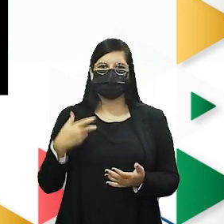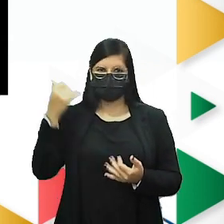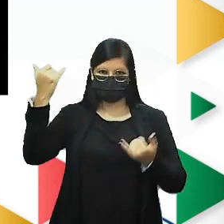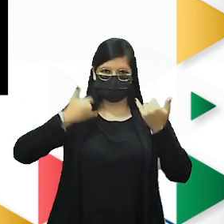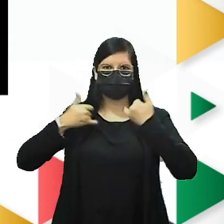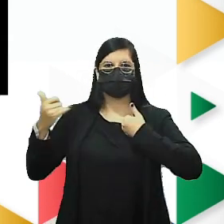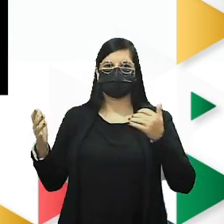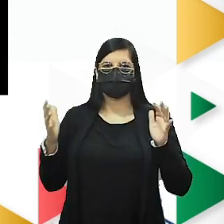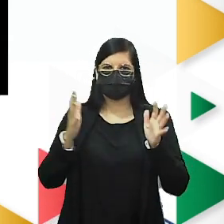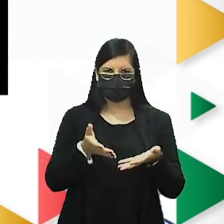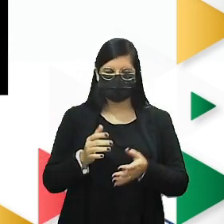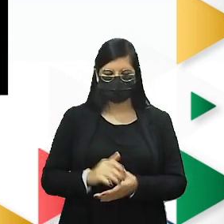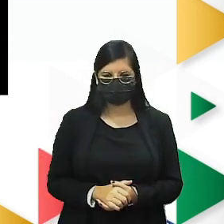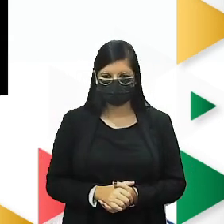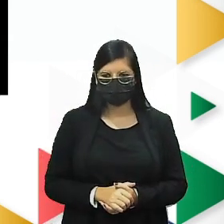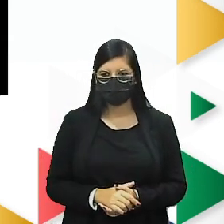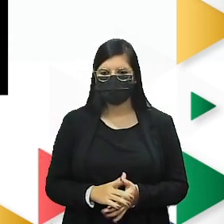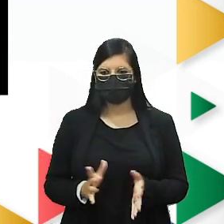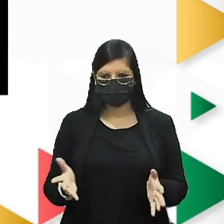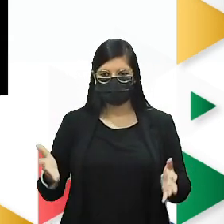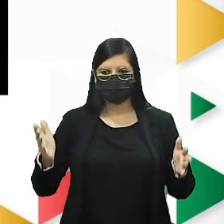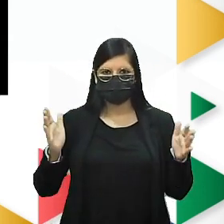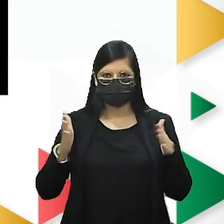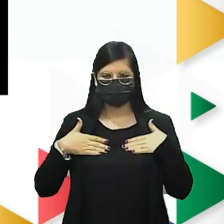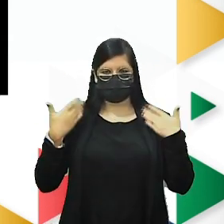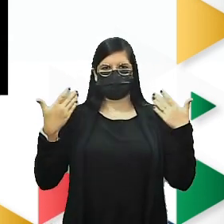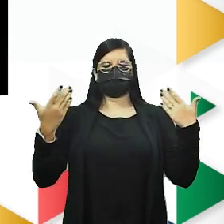história assim, né? Então, realmente ela assustou.